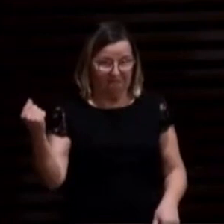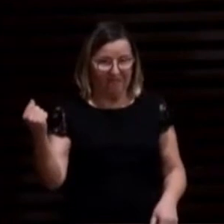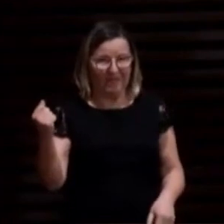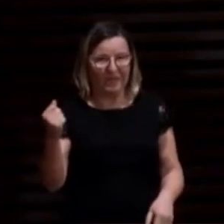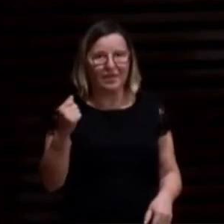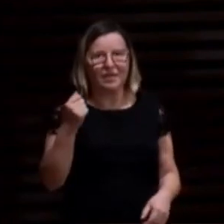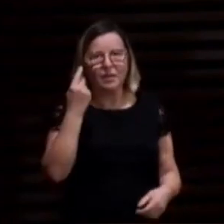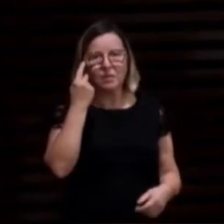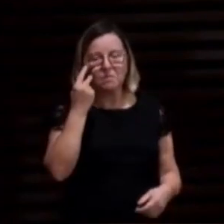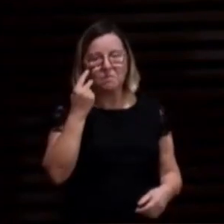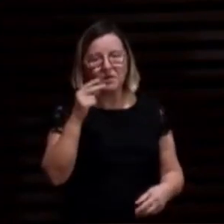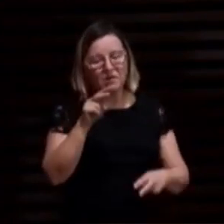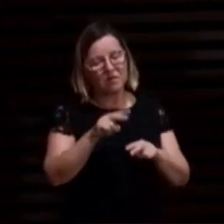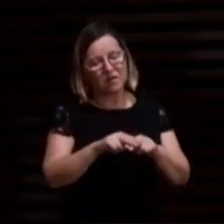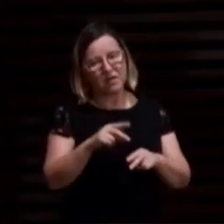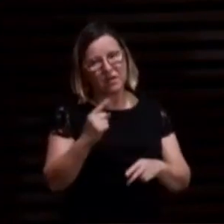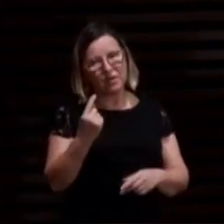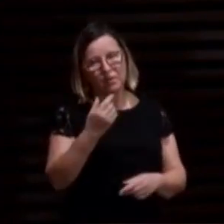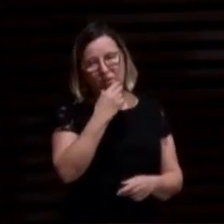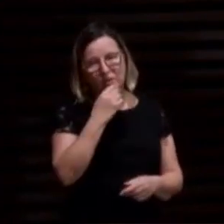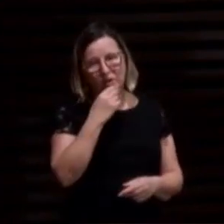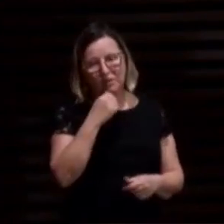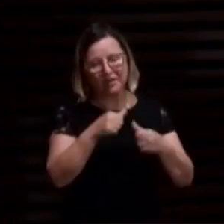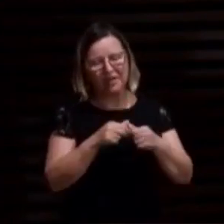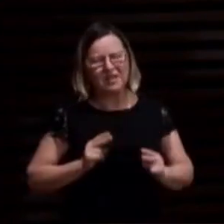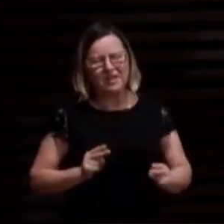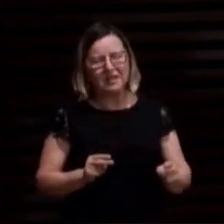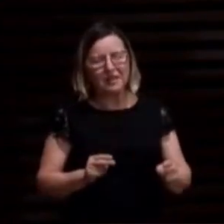que estava sempre no templo,